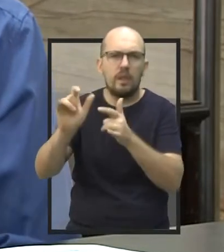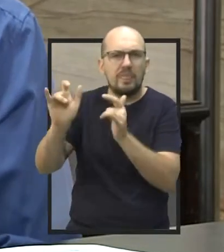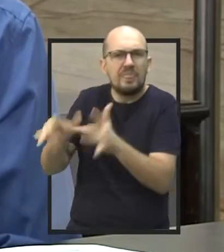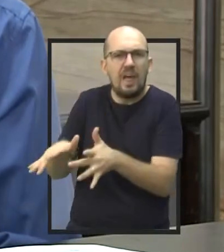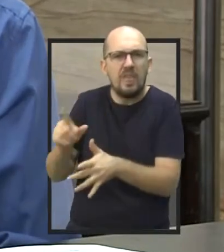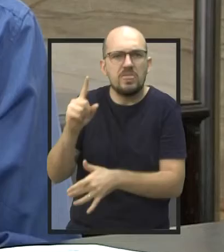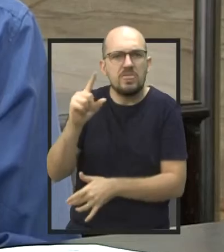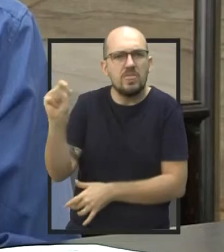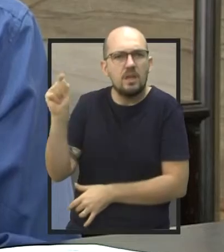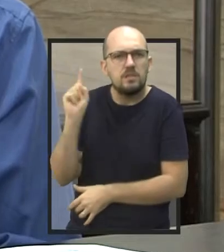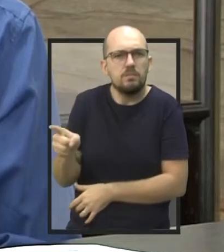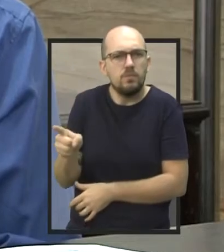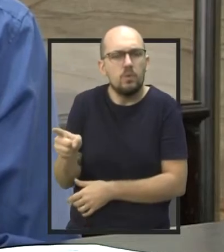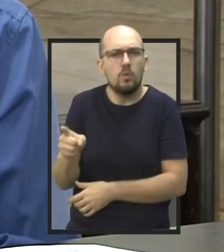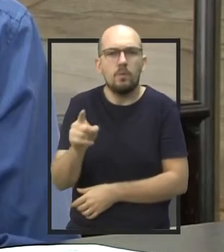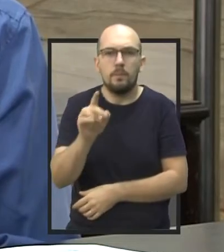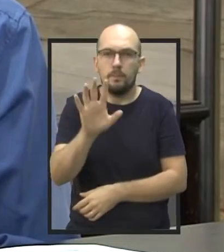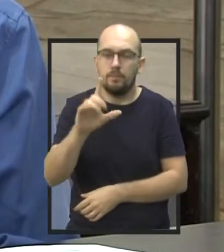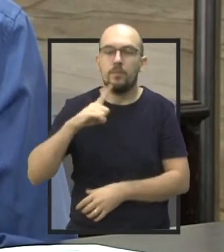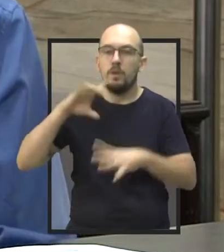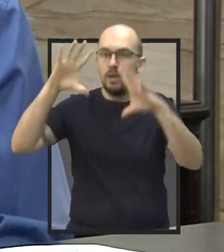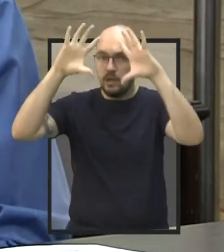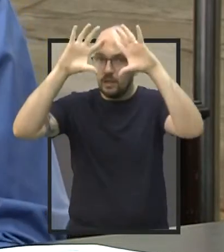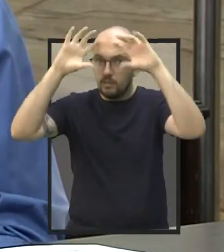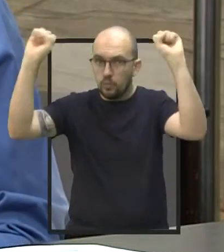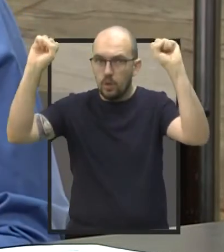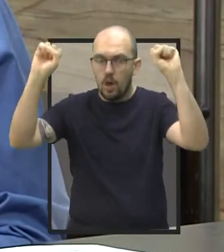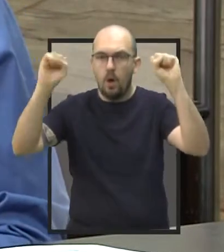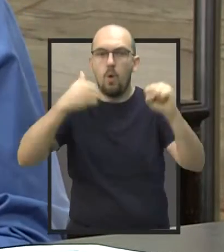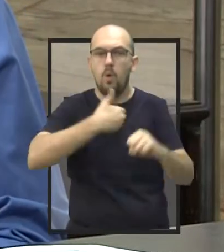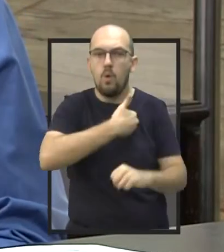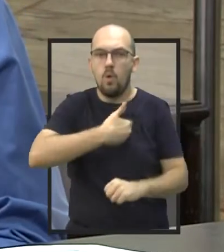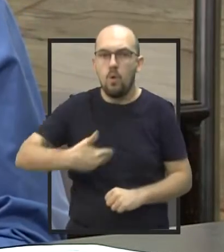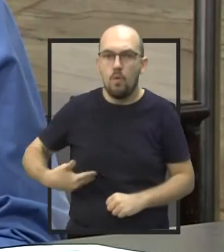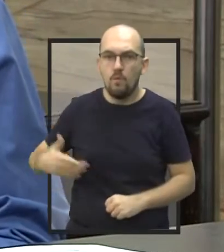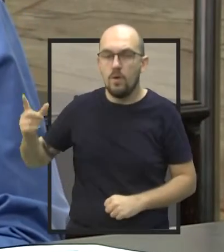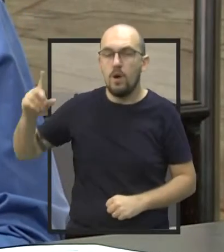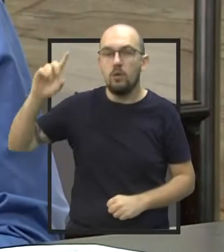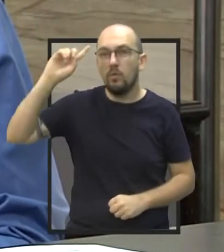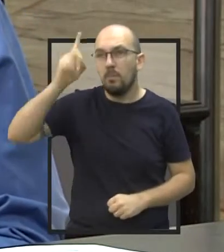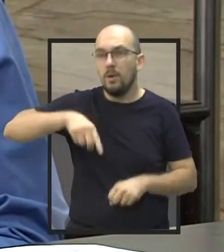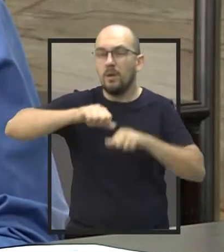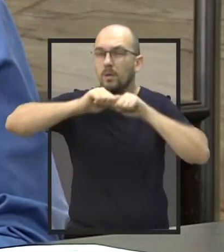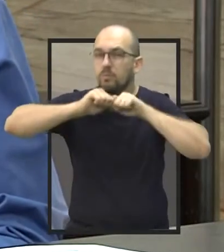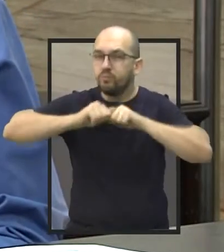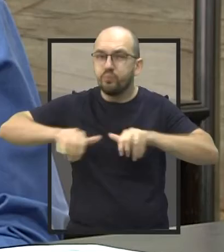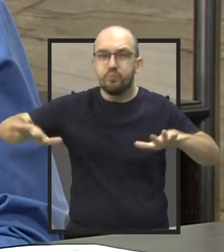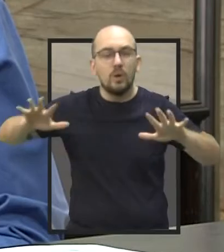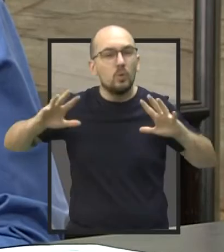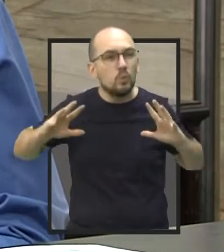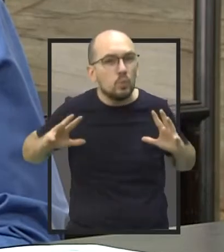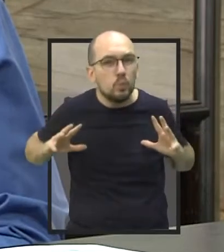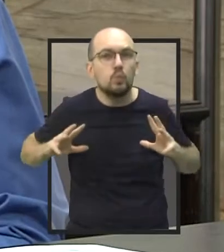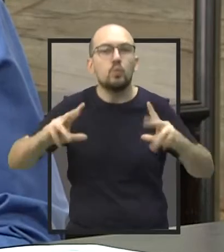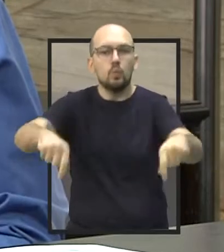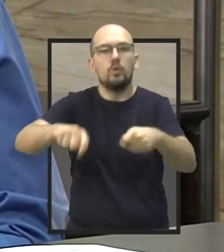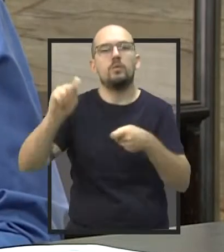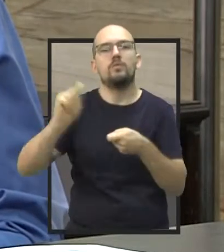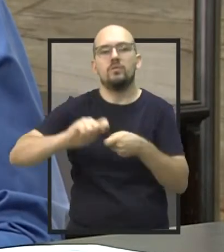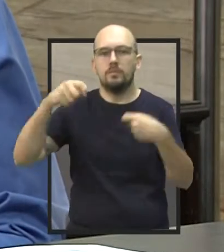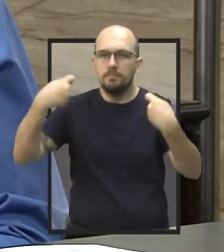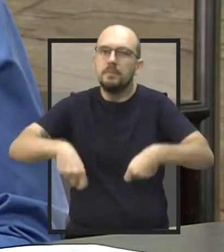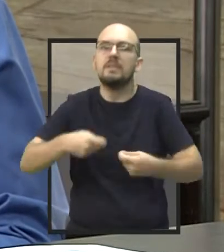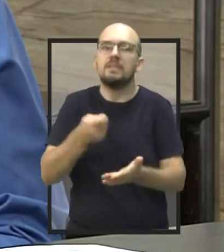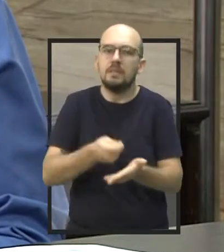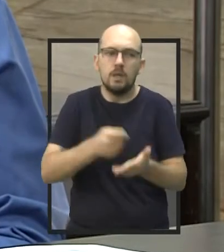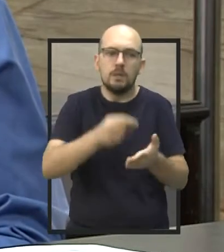do Tribunal de Contas da União para que esses testes todos sejam aproveitados, para